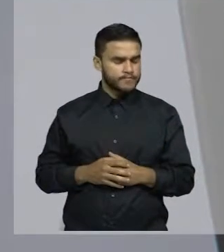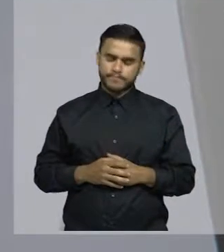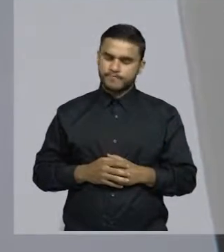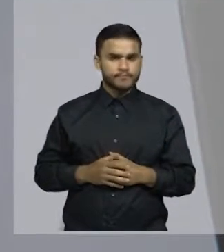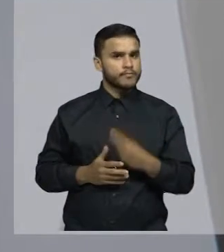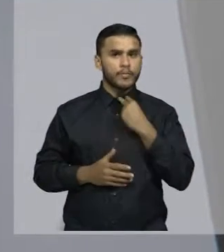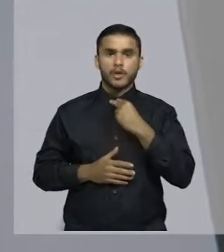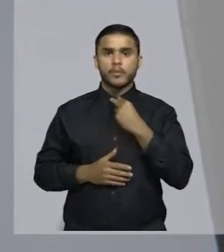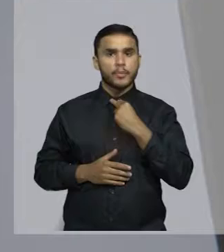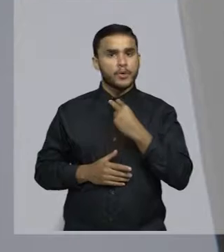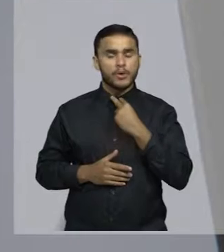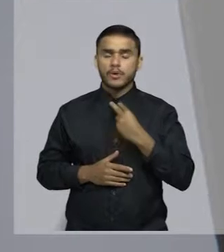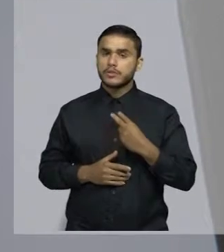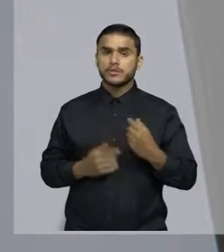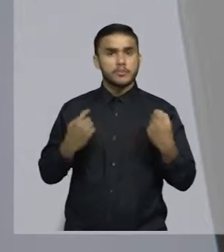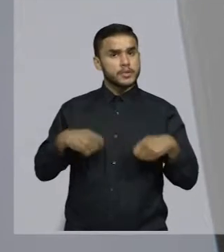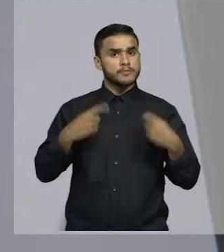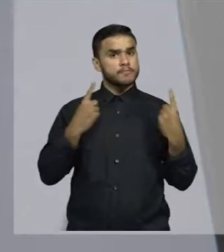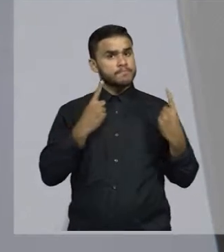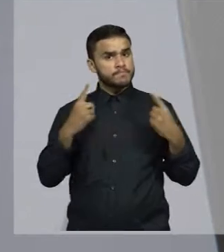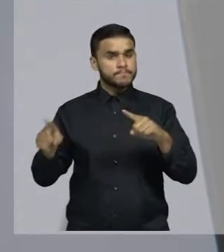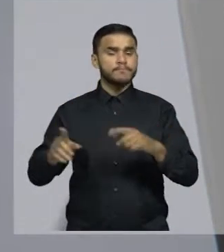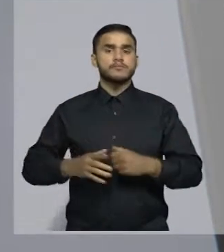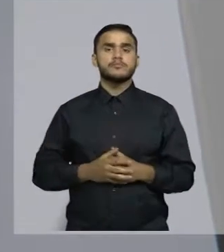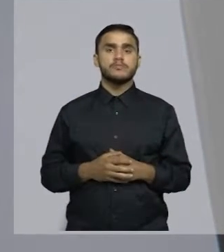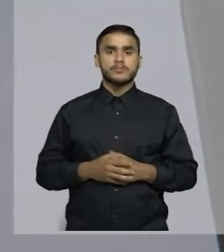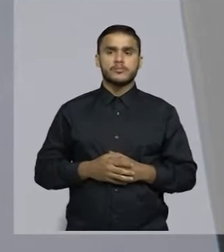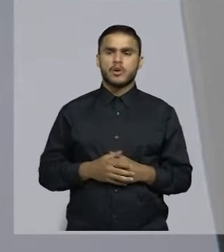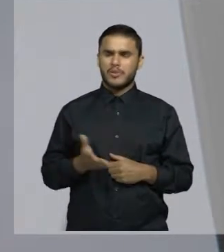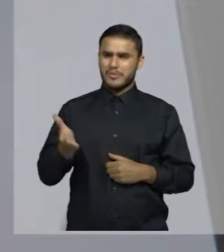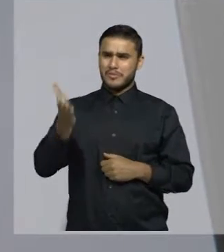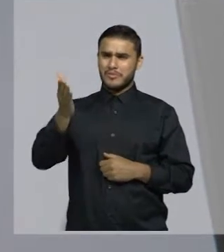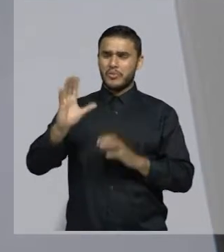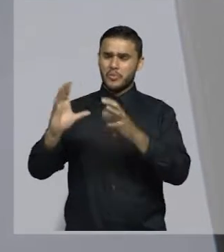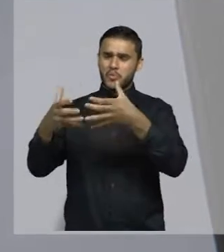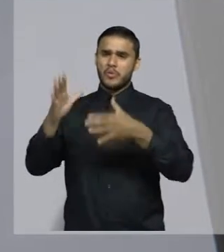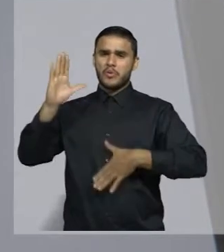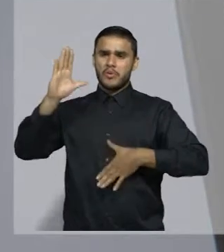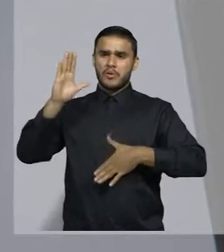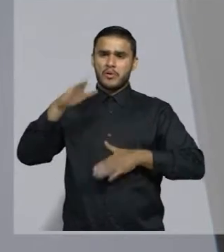ser combatido como guerra. Né? Você não pode... Isso é um edital